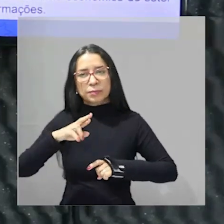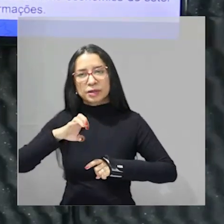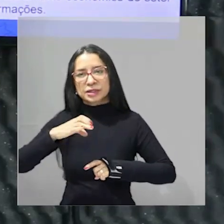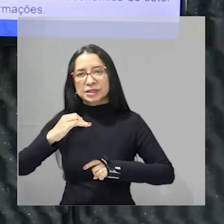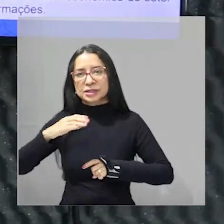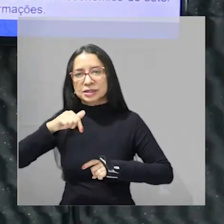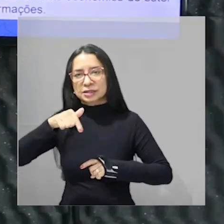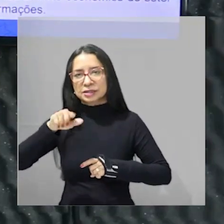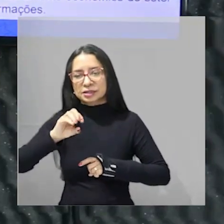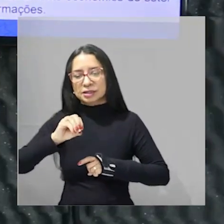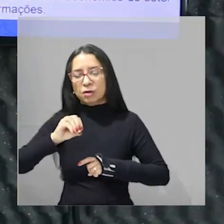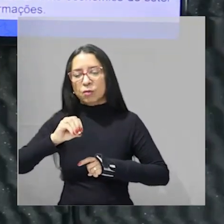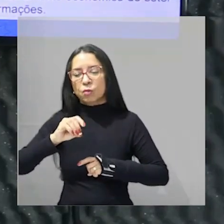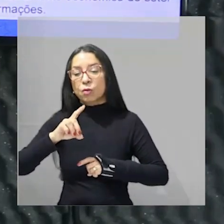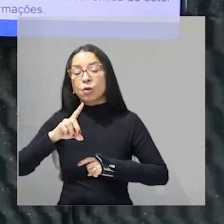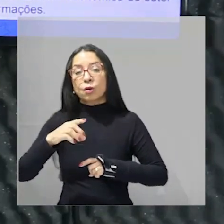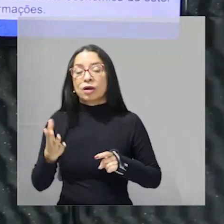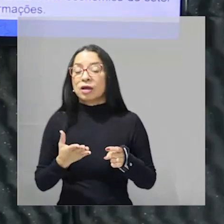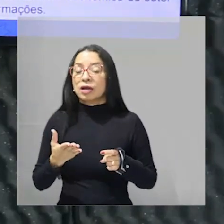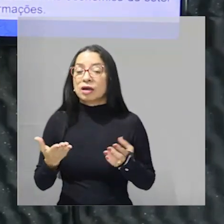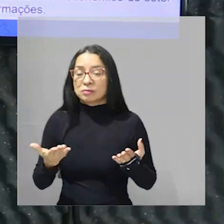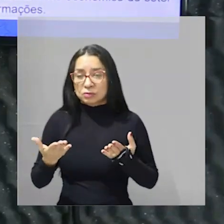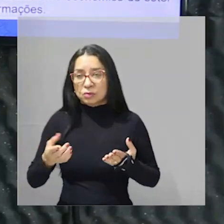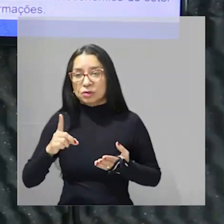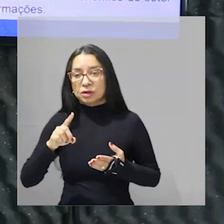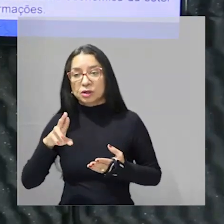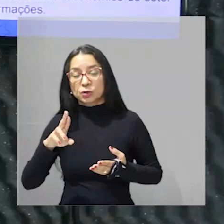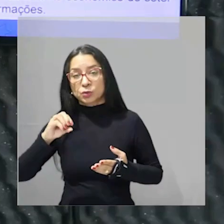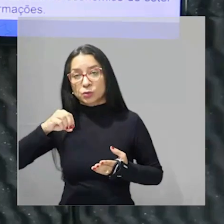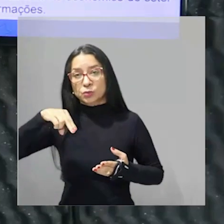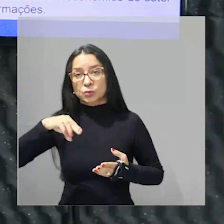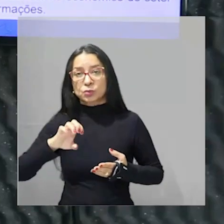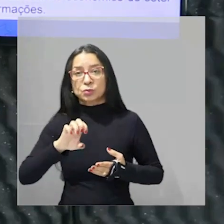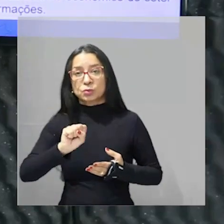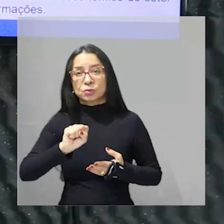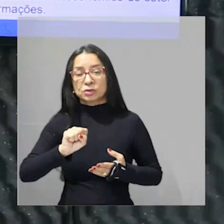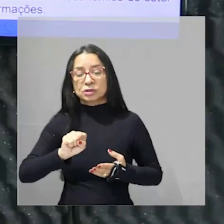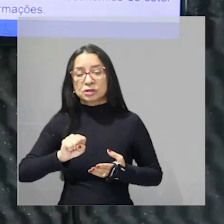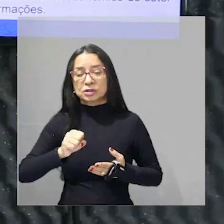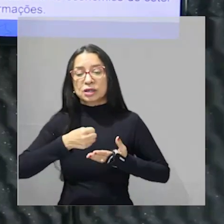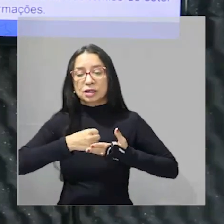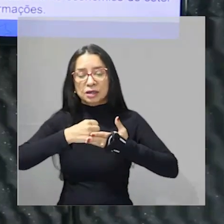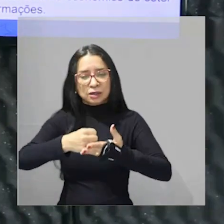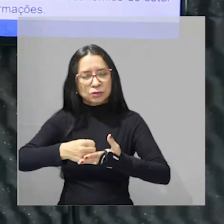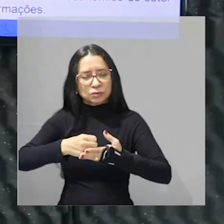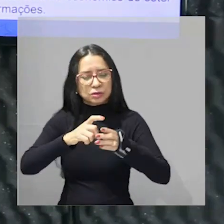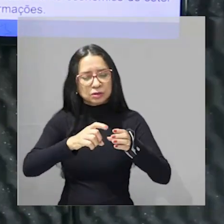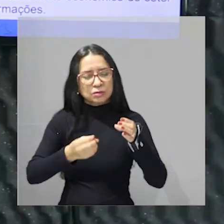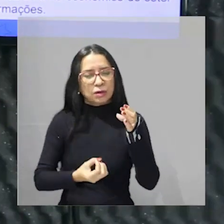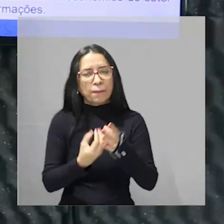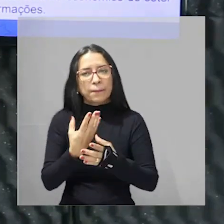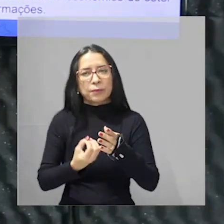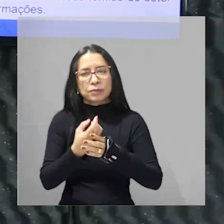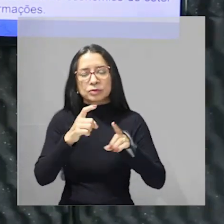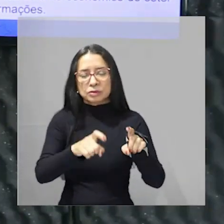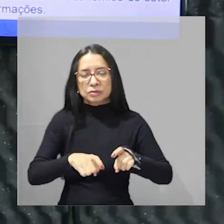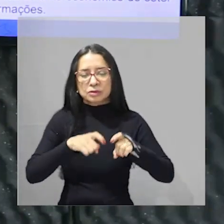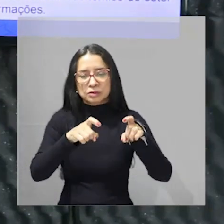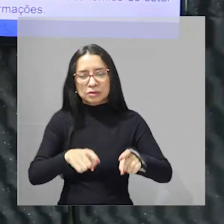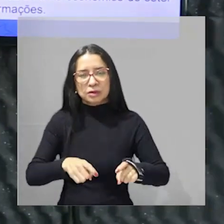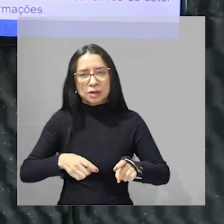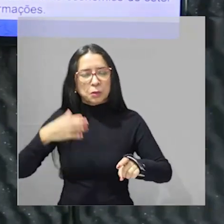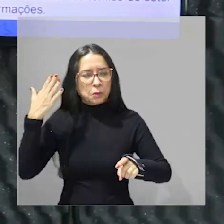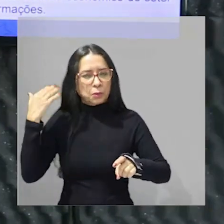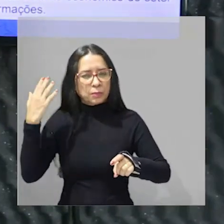Drones que estão entrando aí, né, para ajudar a produção agrícola. Já foi essa ideia de que a agricultura é só com aquela enxadinha, então até aqui tá